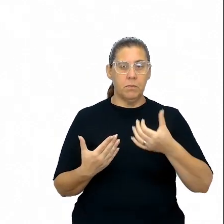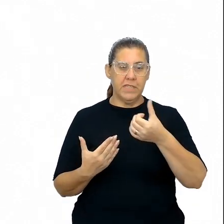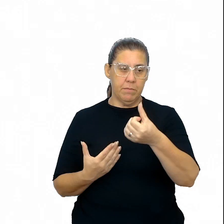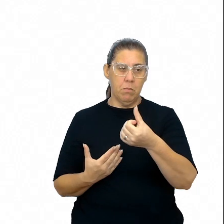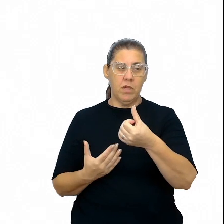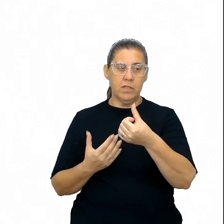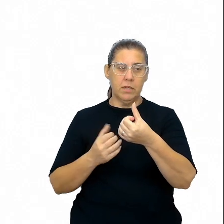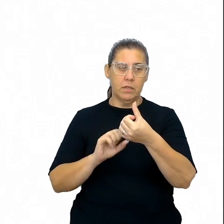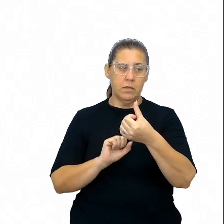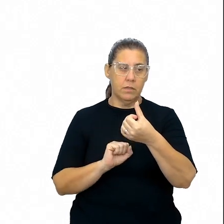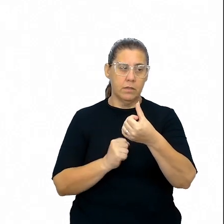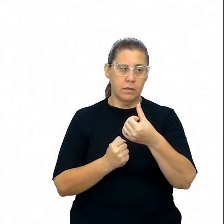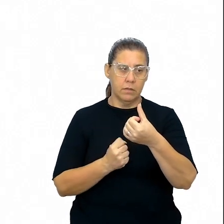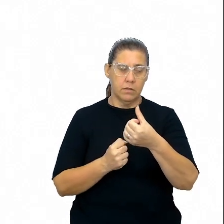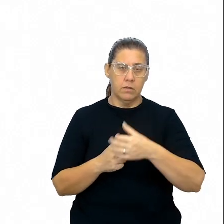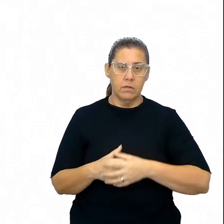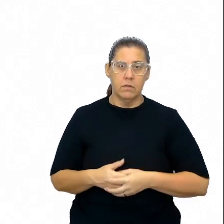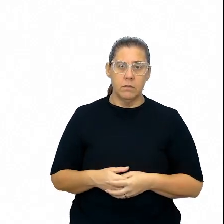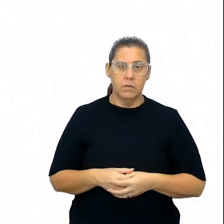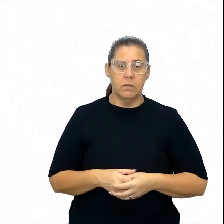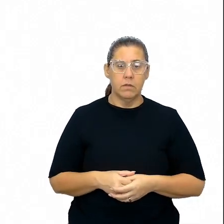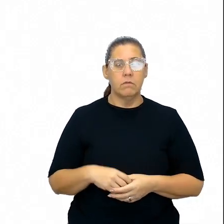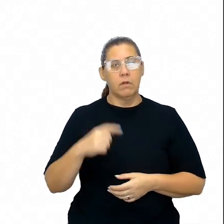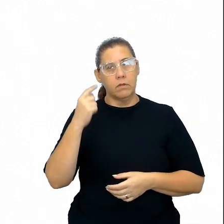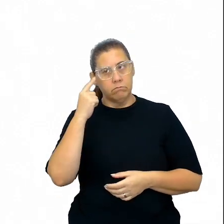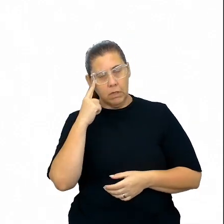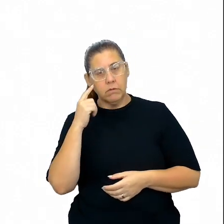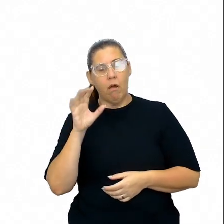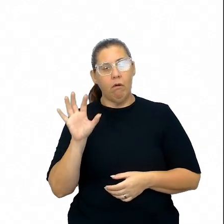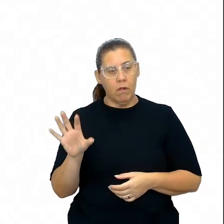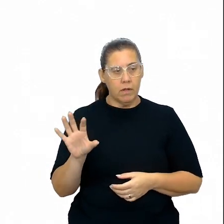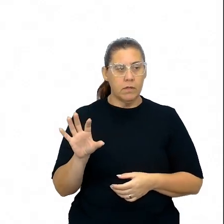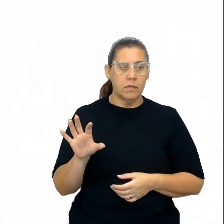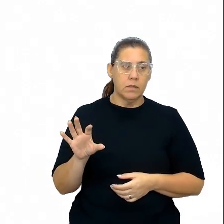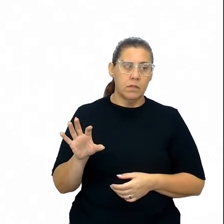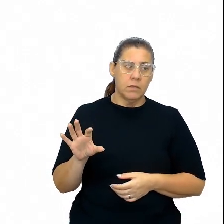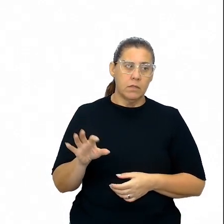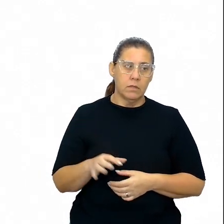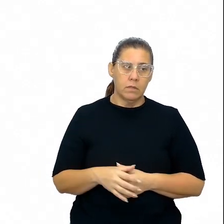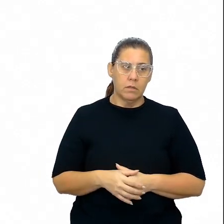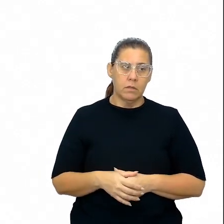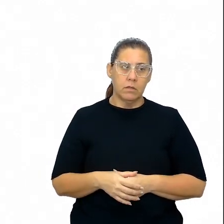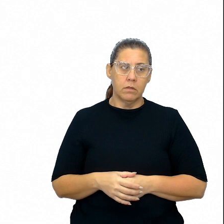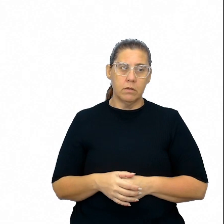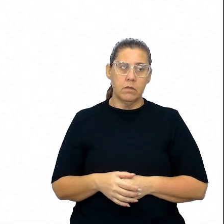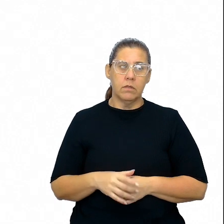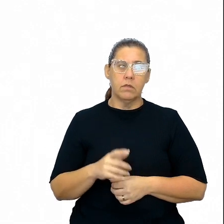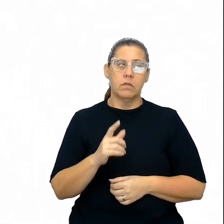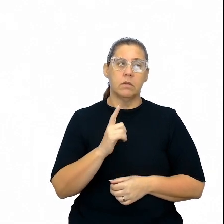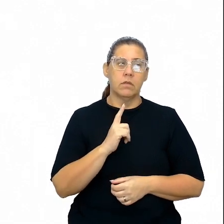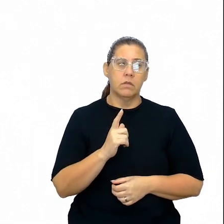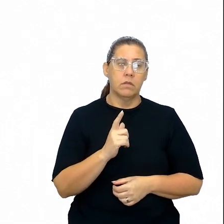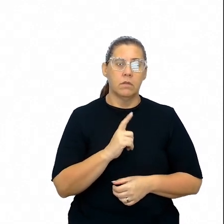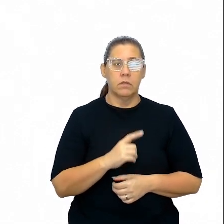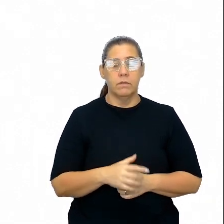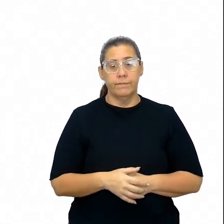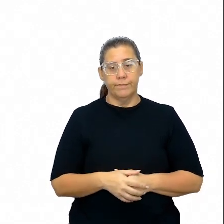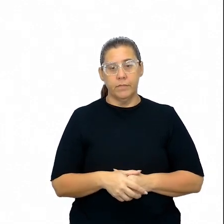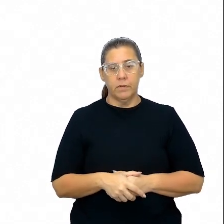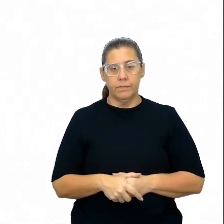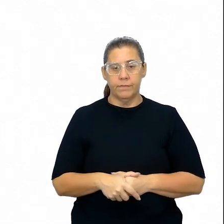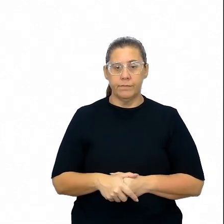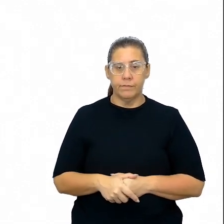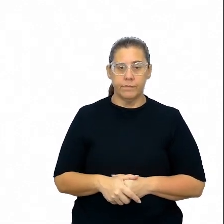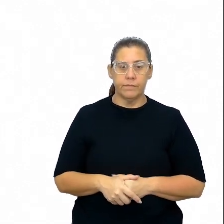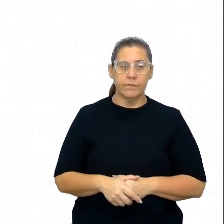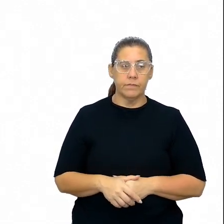todo que era 8. Tudo bem? Então, a gente pode pensar dessa forma também. Tá? Então, é uma dica que a gente trabalha com vocês.